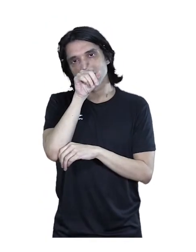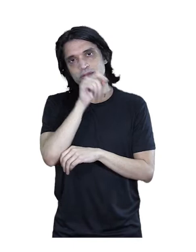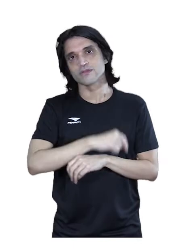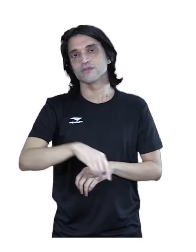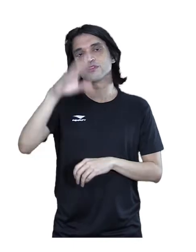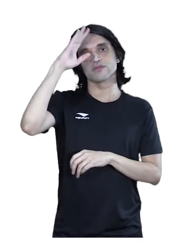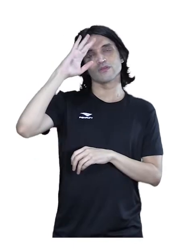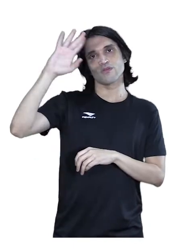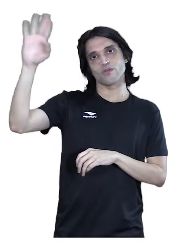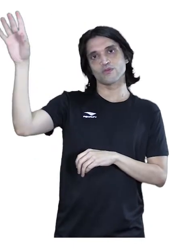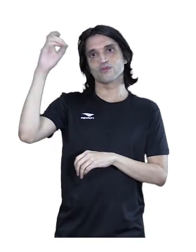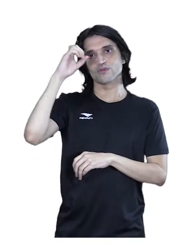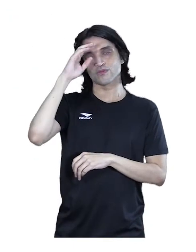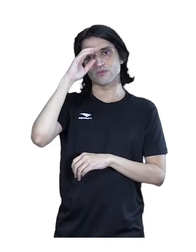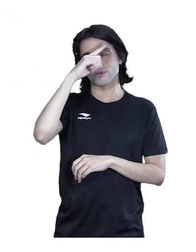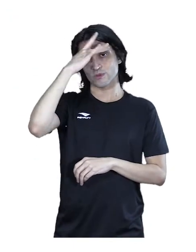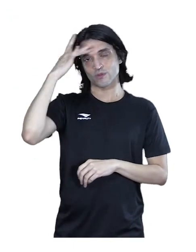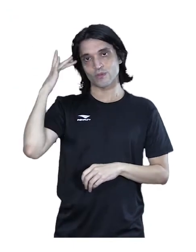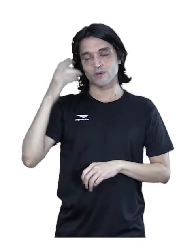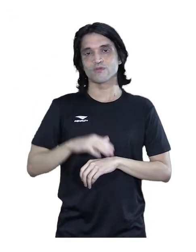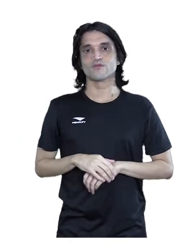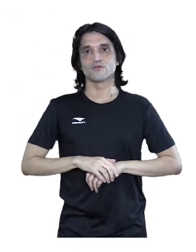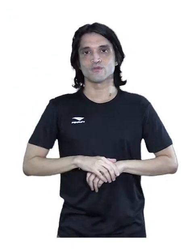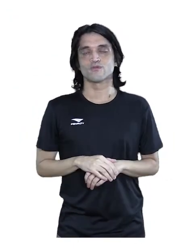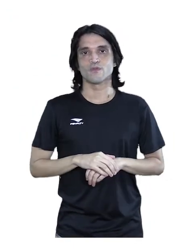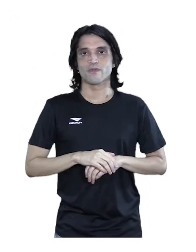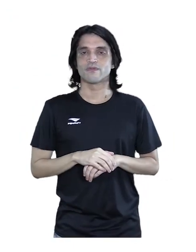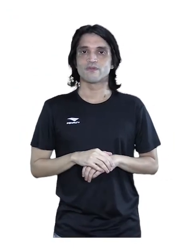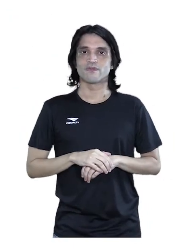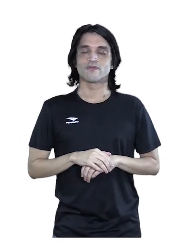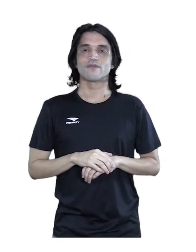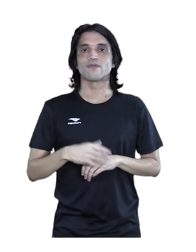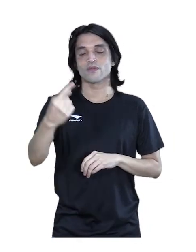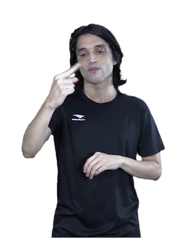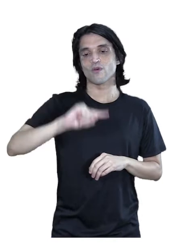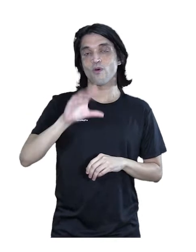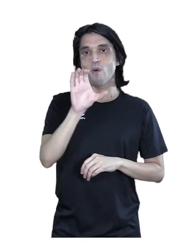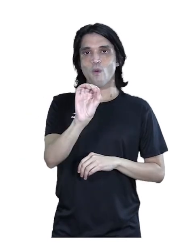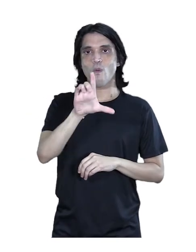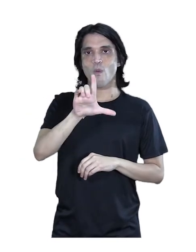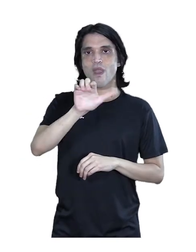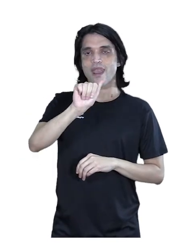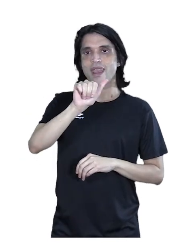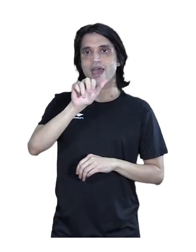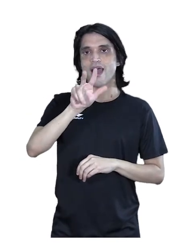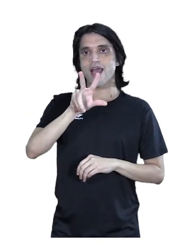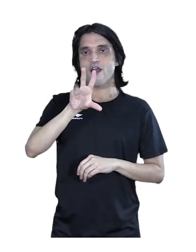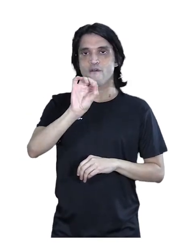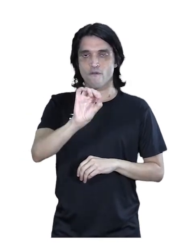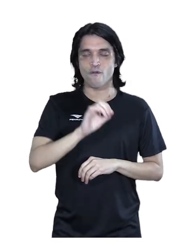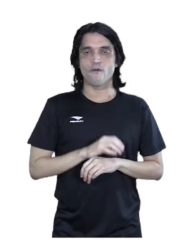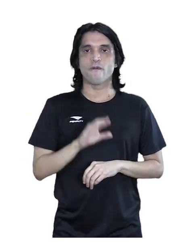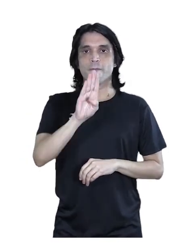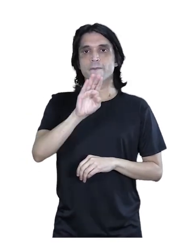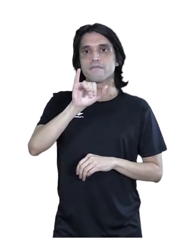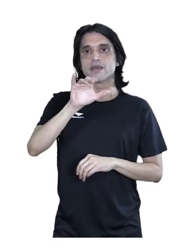Sonhos Humanos. Poeta da melancolia meditativa. E por último, Olavo Bilac, que joga o sentimento